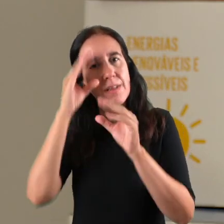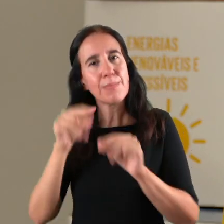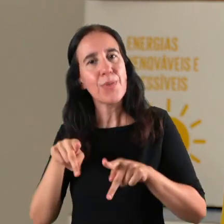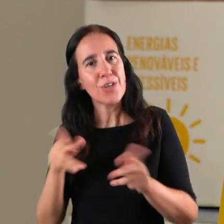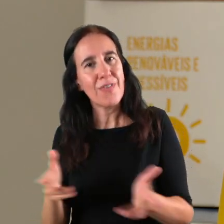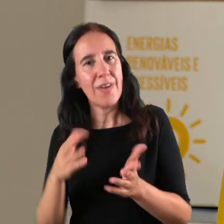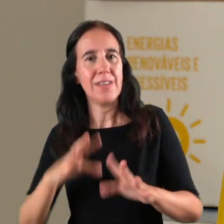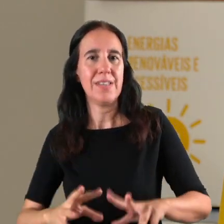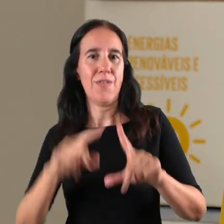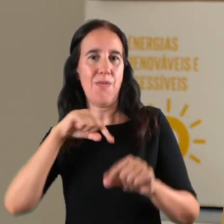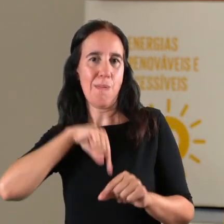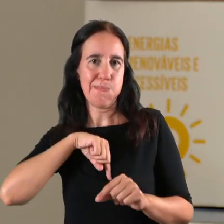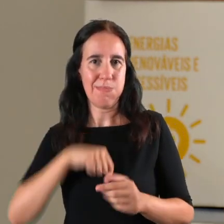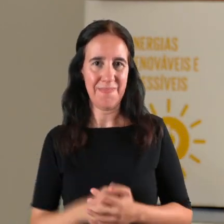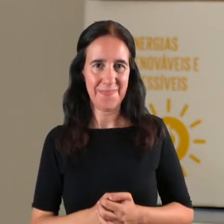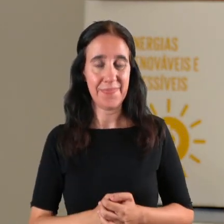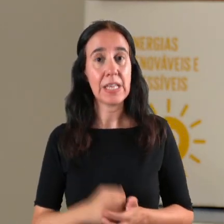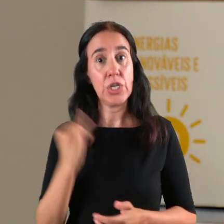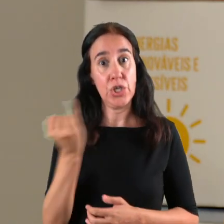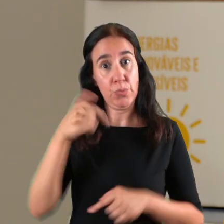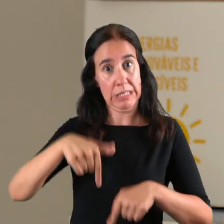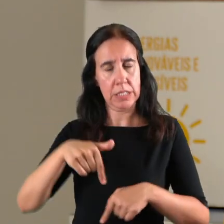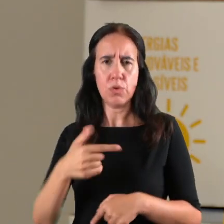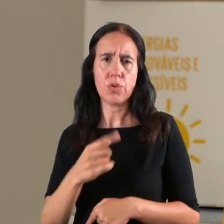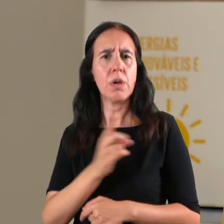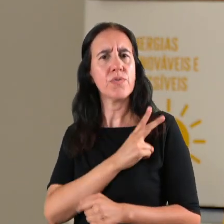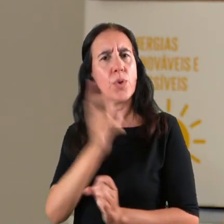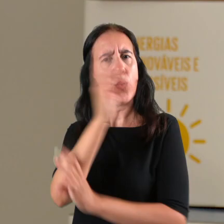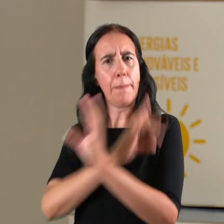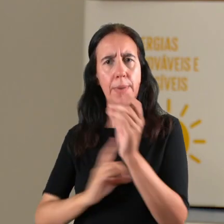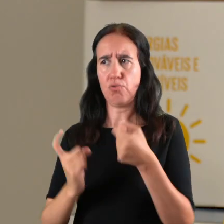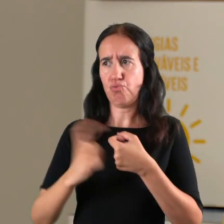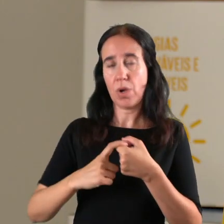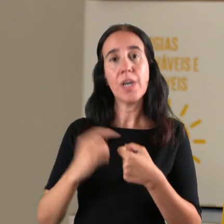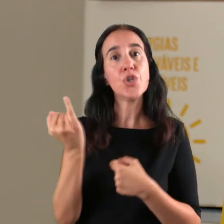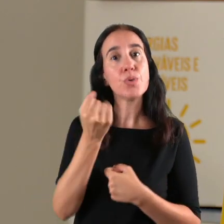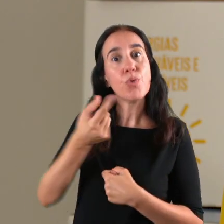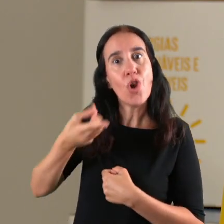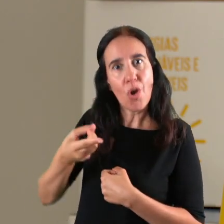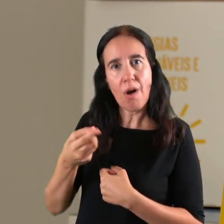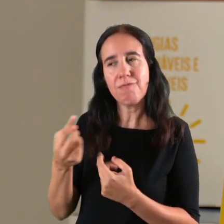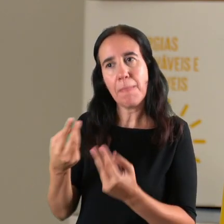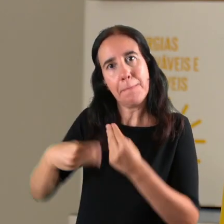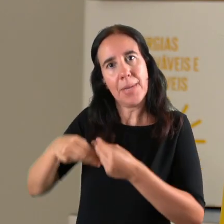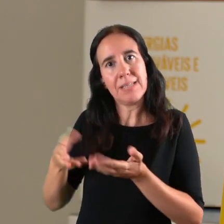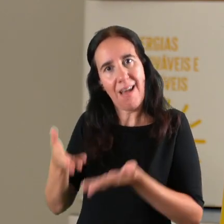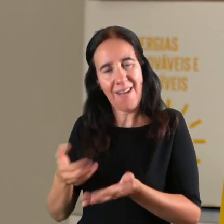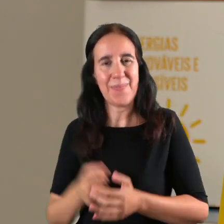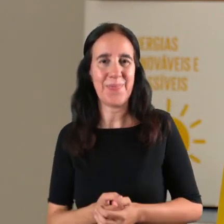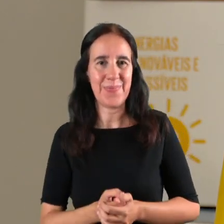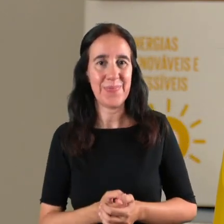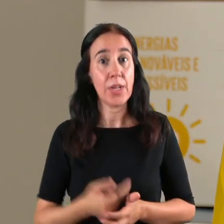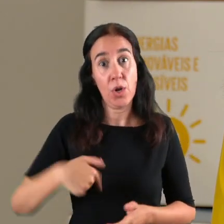profissionais, científicas e pedagógicas, um instituto que é hoje Universidade Europeia com mais 9 instituições.